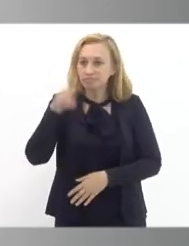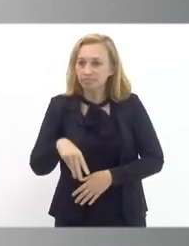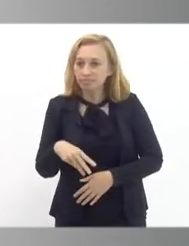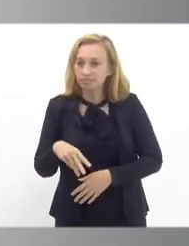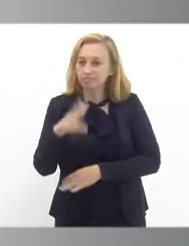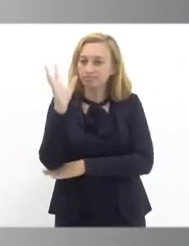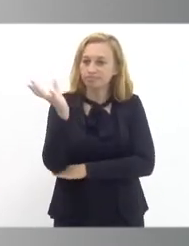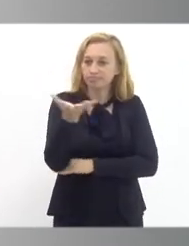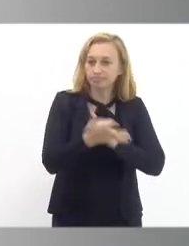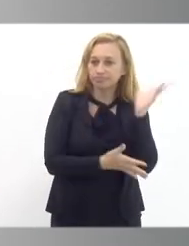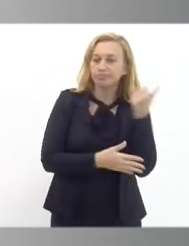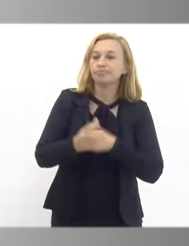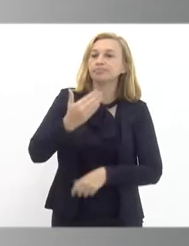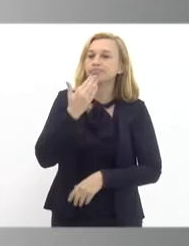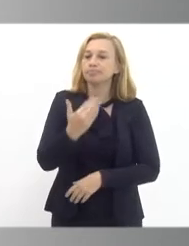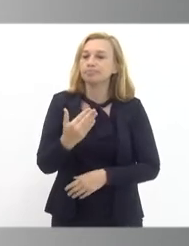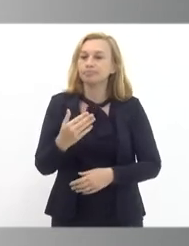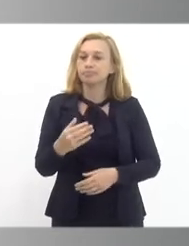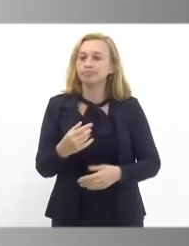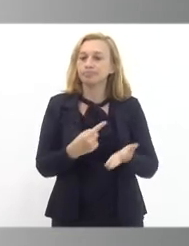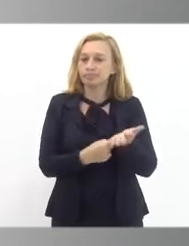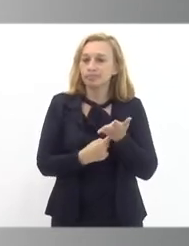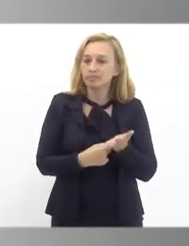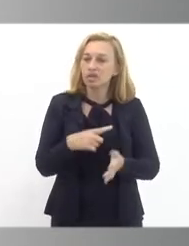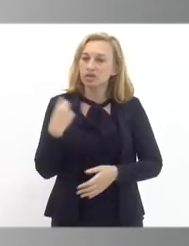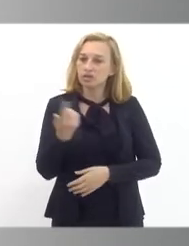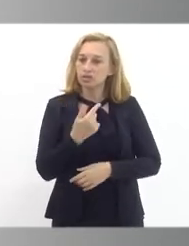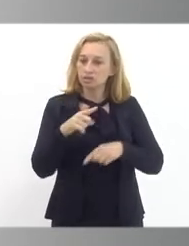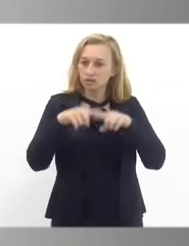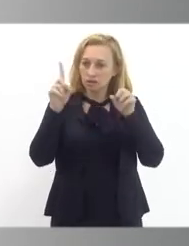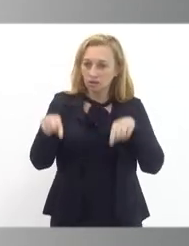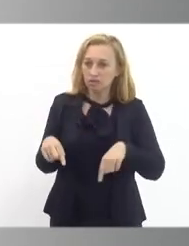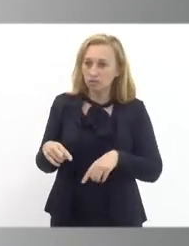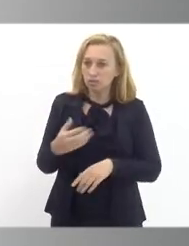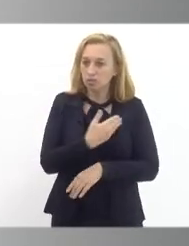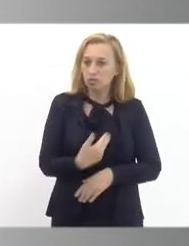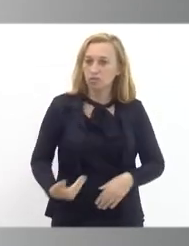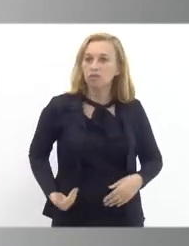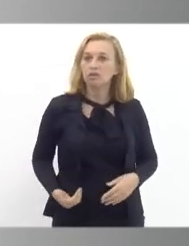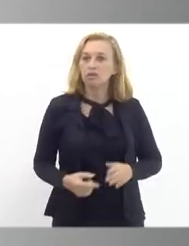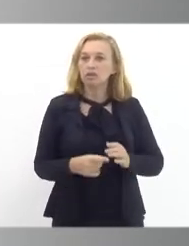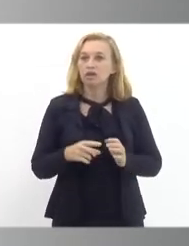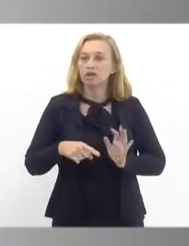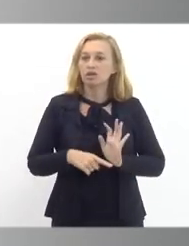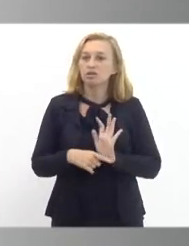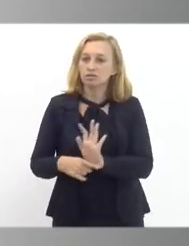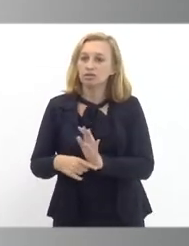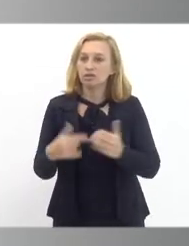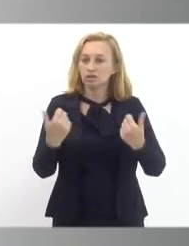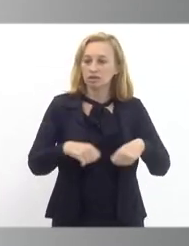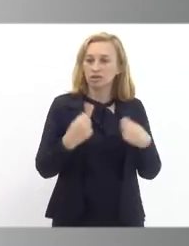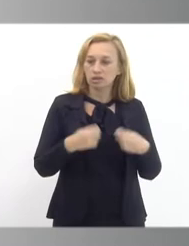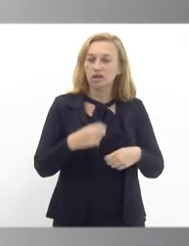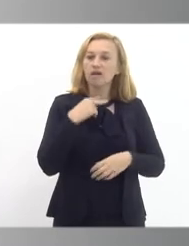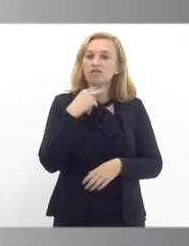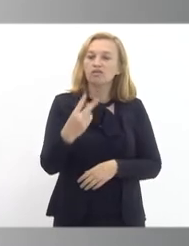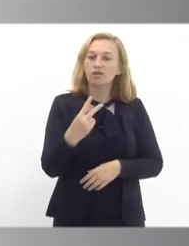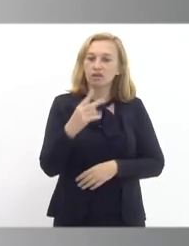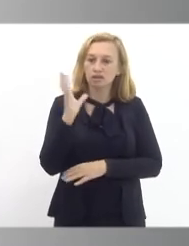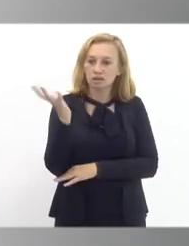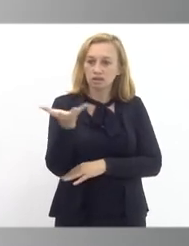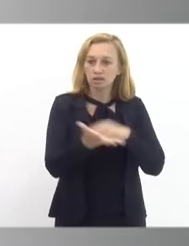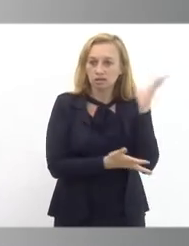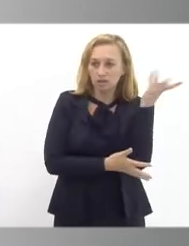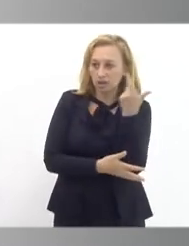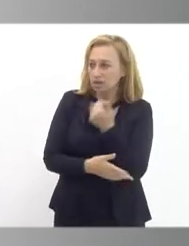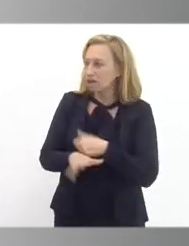socorro? E nós entramos como servidores públicos para poder suprir essa necessidade, dar voz à natureza.